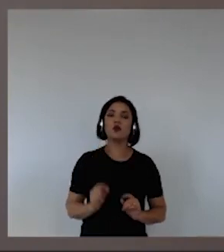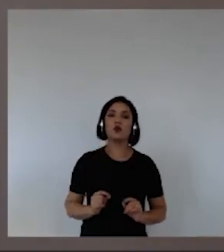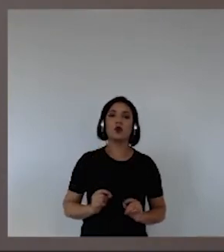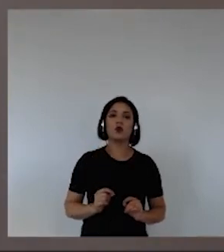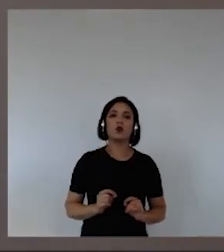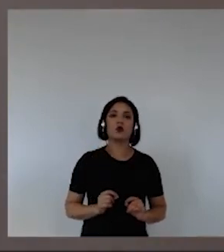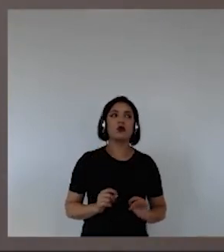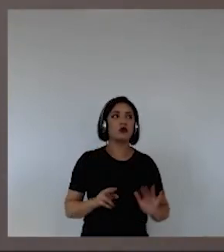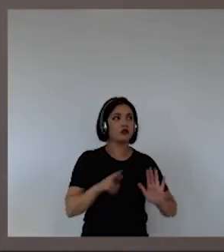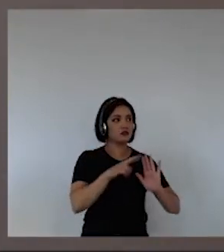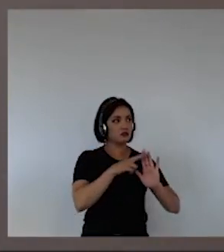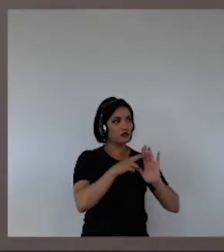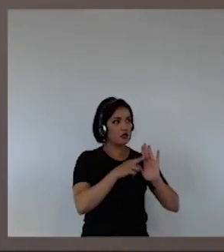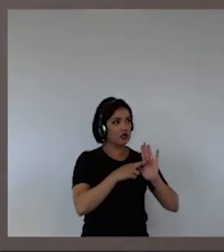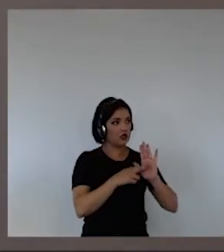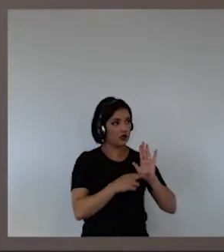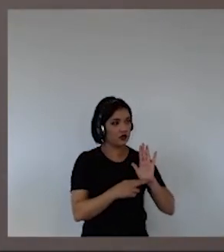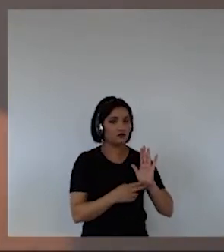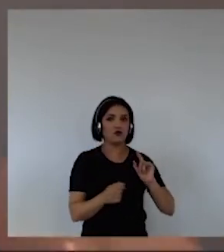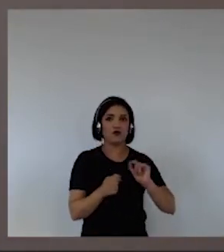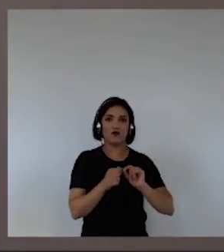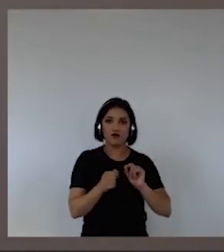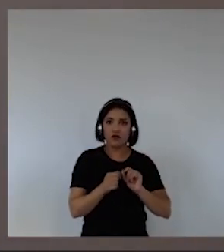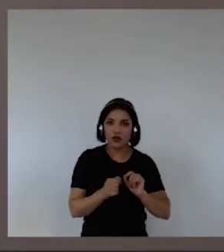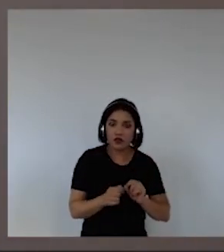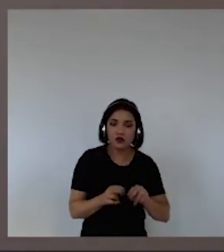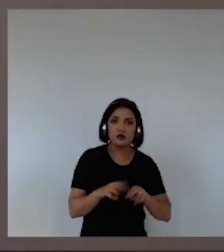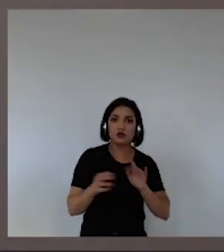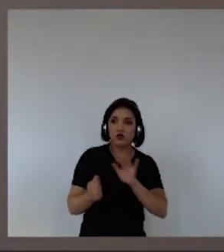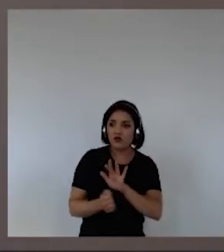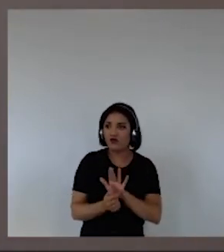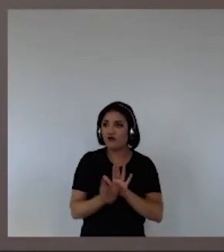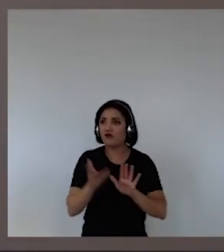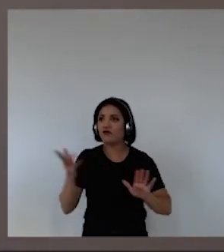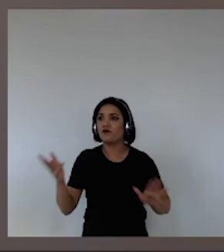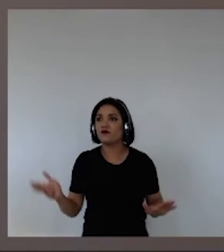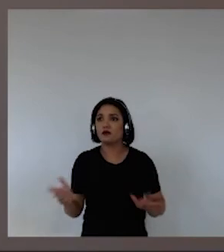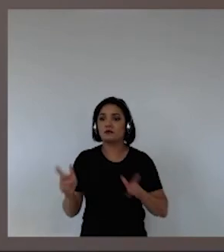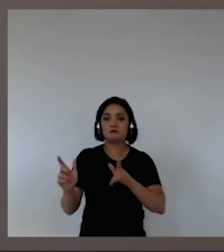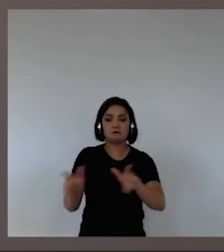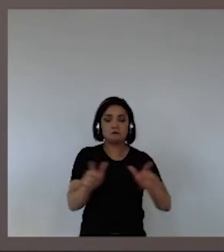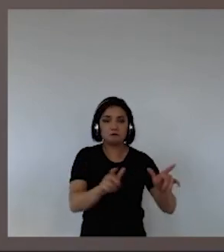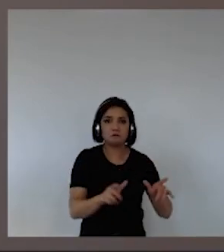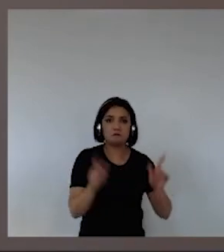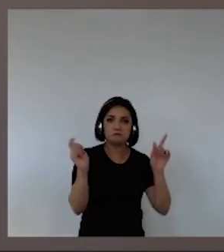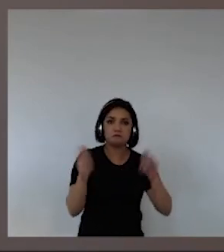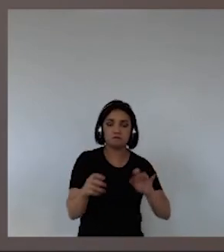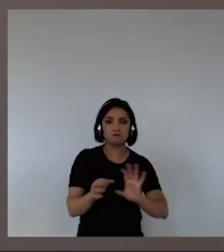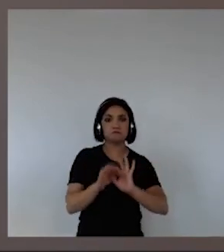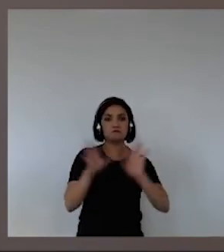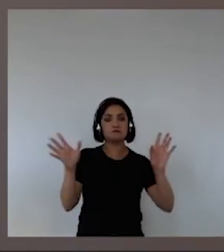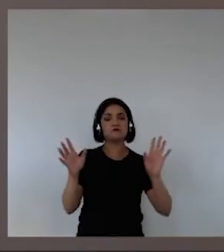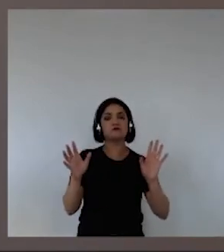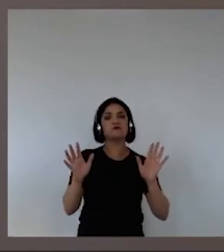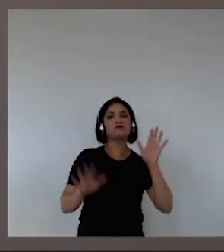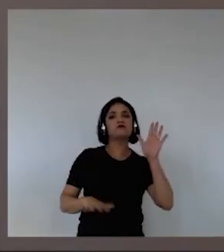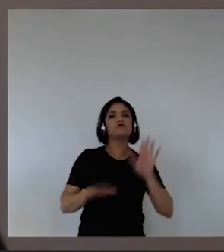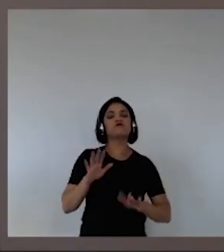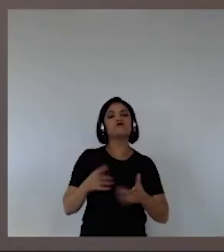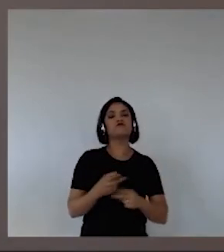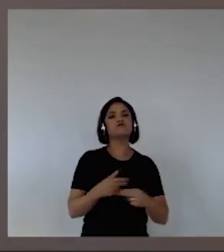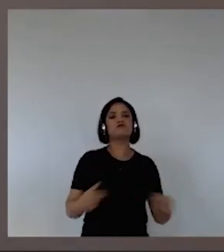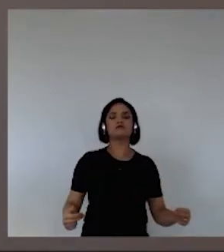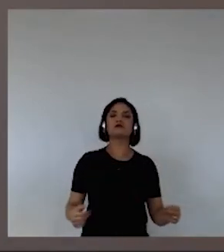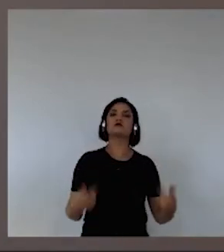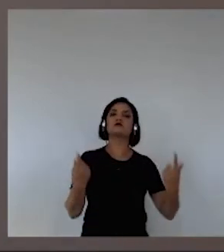aí regramentos que foram editados por inúmeras câmaras de arbitragem, as quais permitiram que eventos que antes